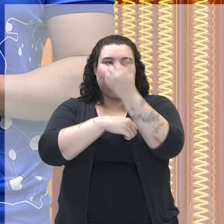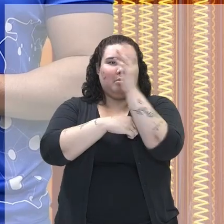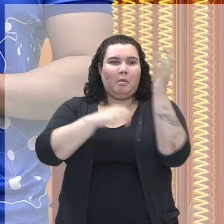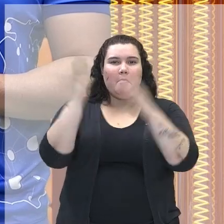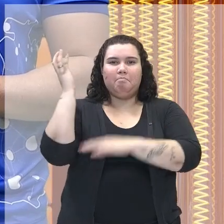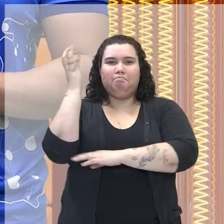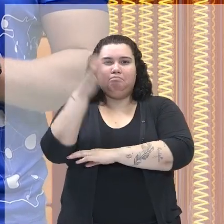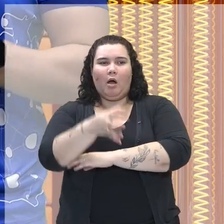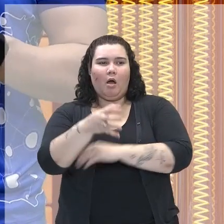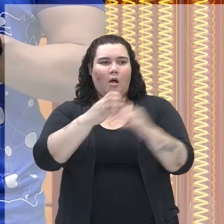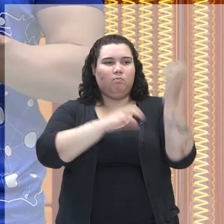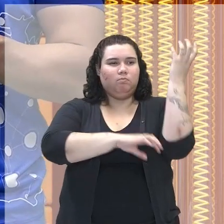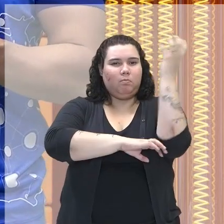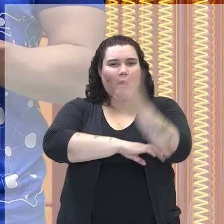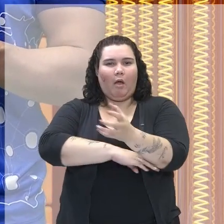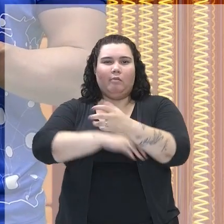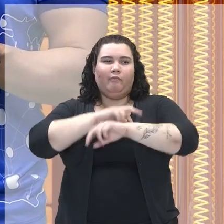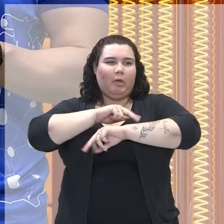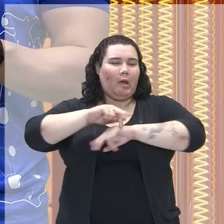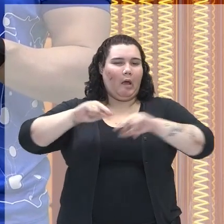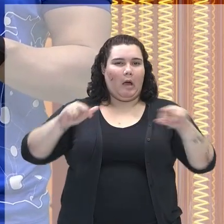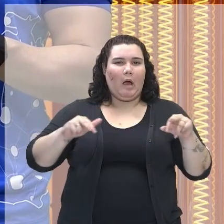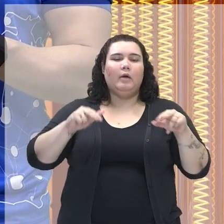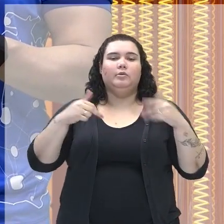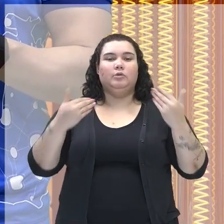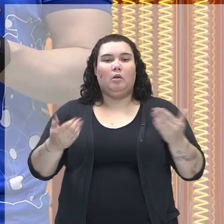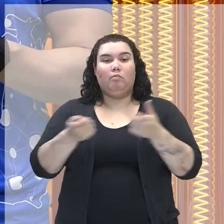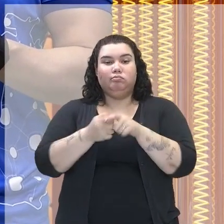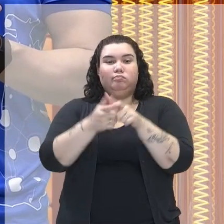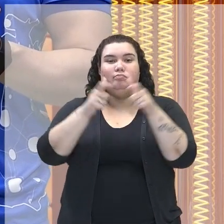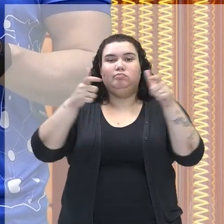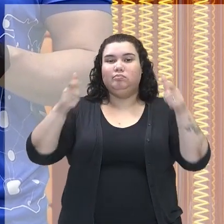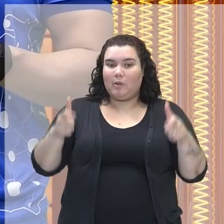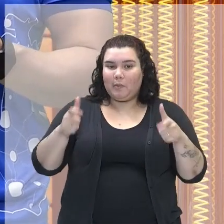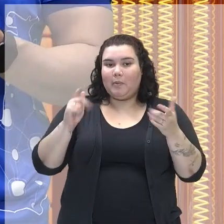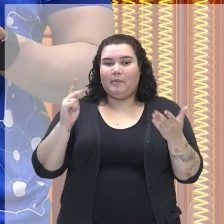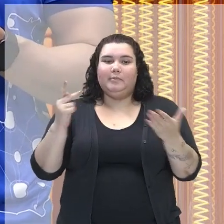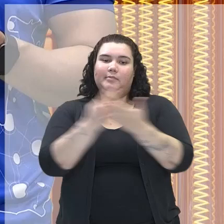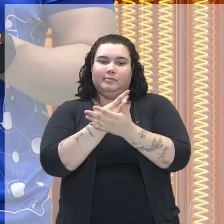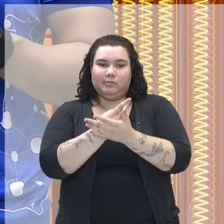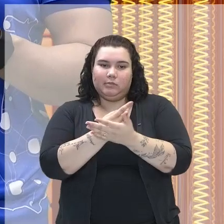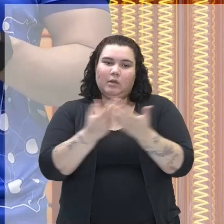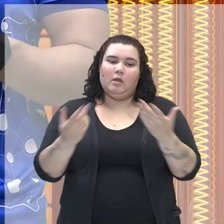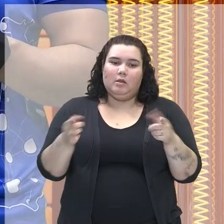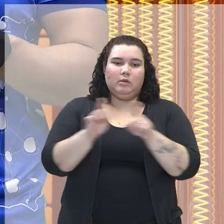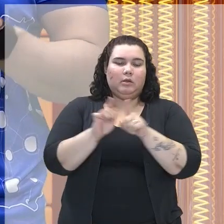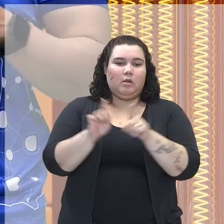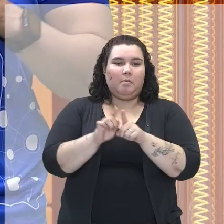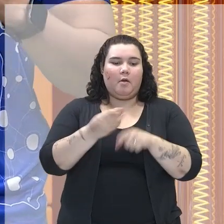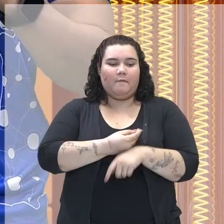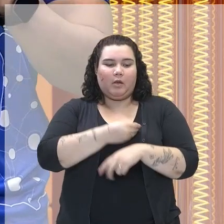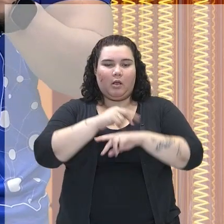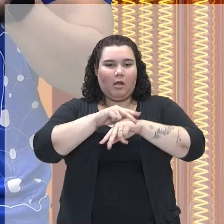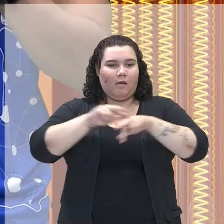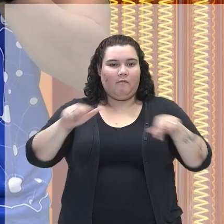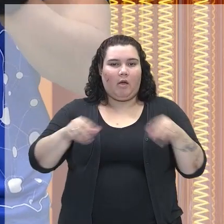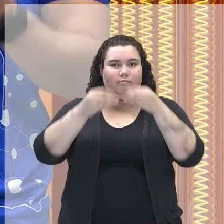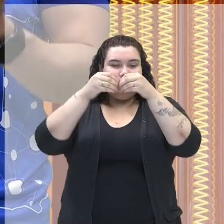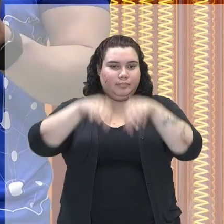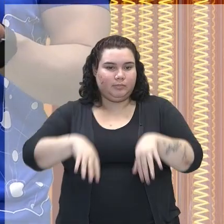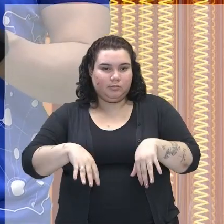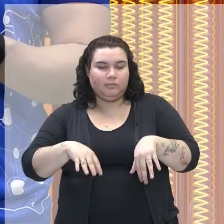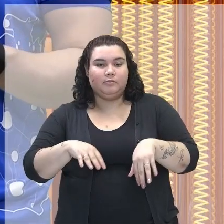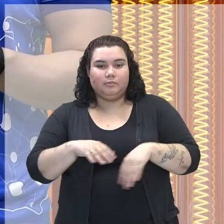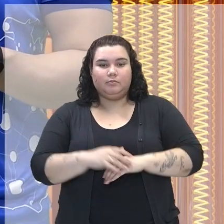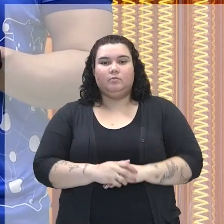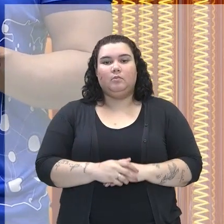perda de biodiversidade. A atividade de extração vegetal, tá certo? A gente está vendo a questão da extração vegetal, ela é